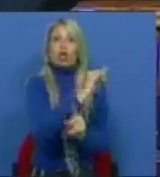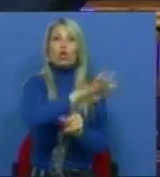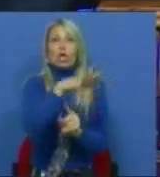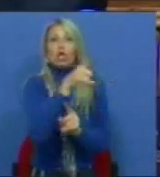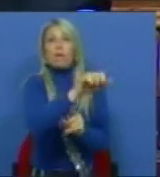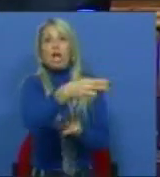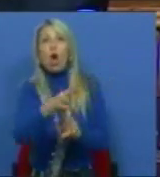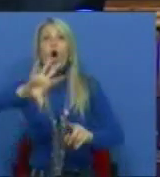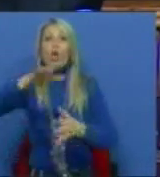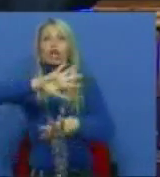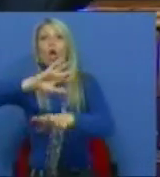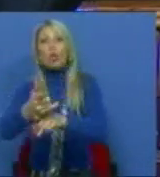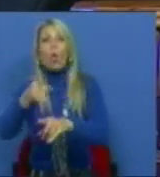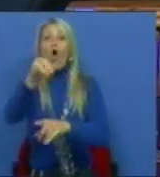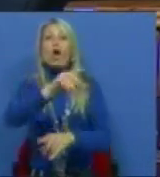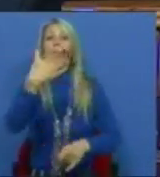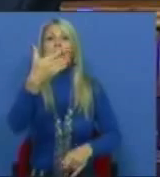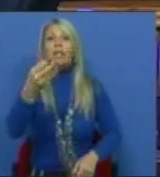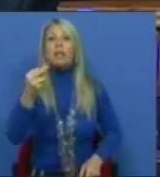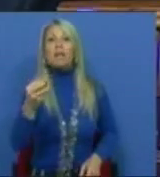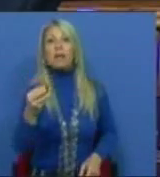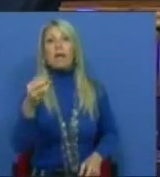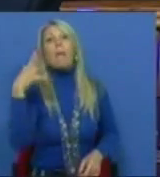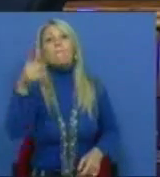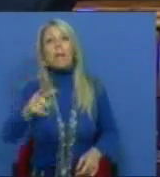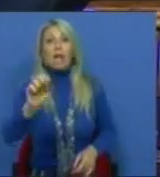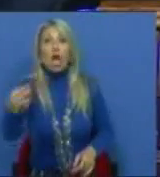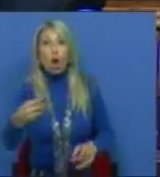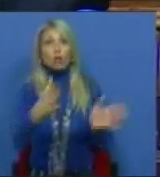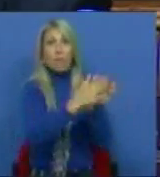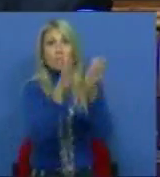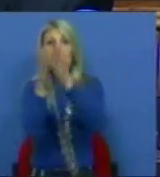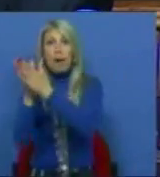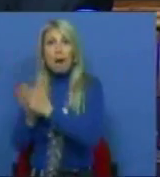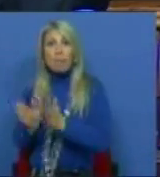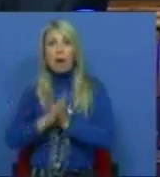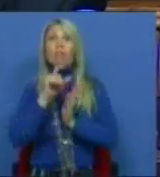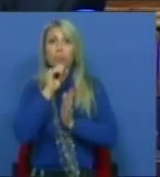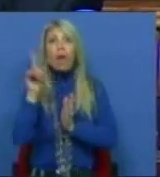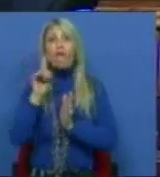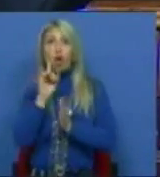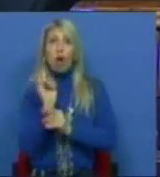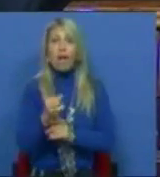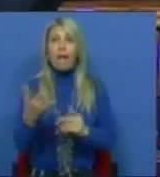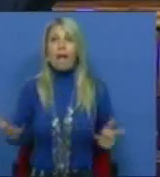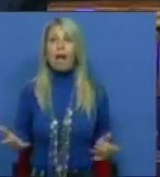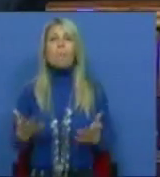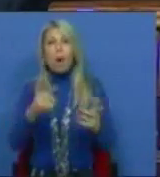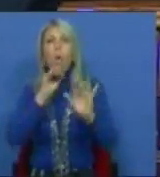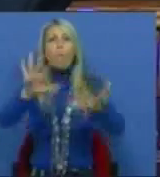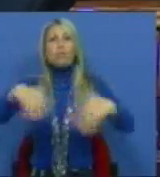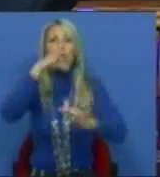outro Conselho 130 mil euros, este somatório deve dar qualquer coisa parecida com isto. Mas não seria possível o Governo e a Associação